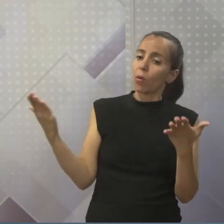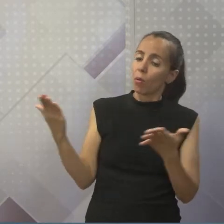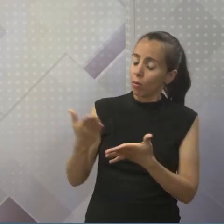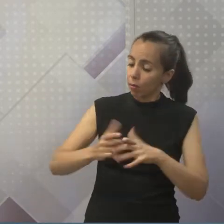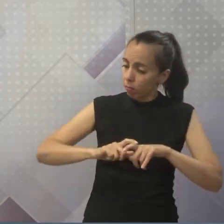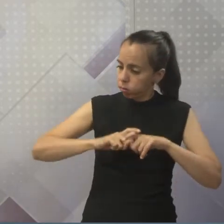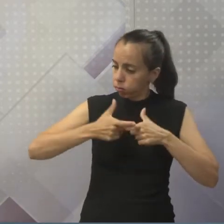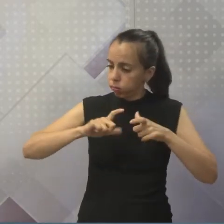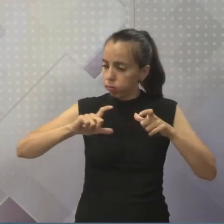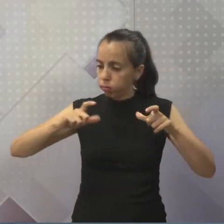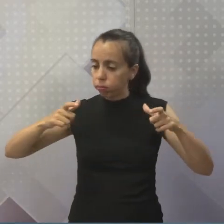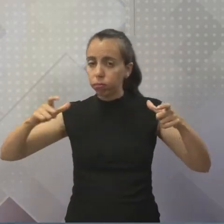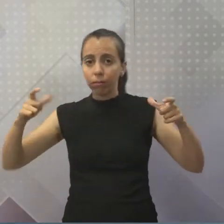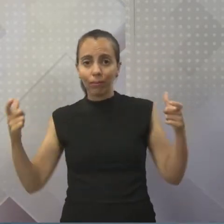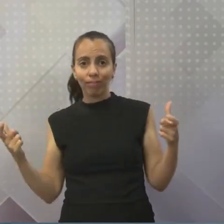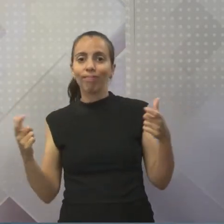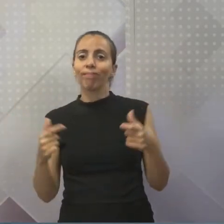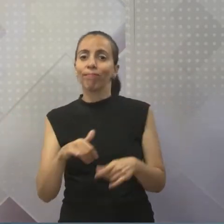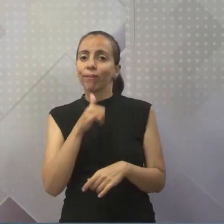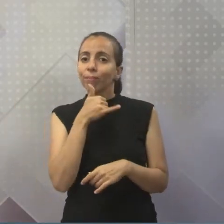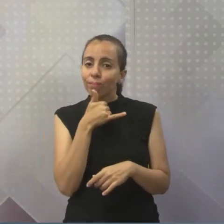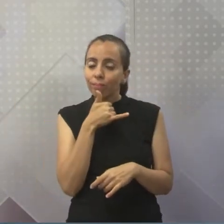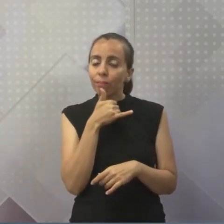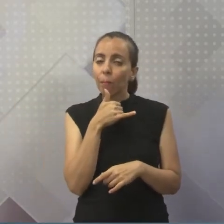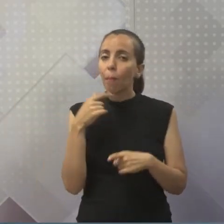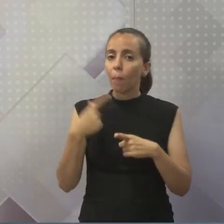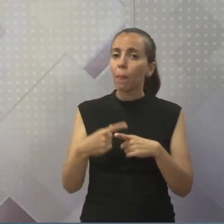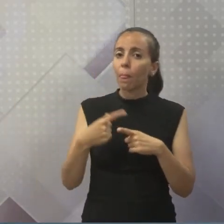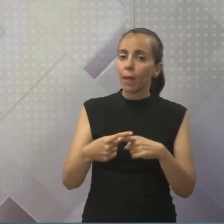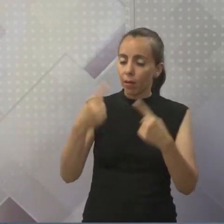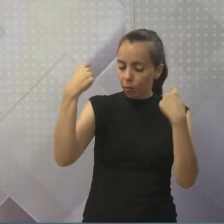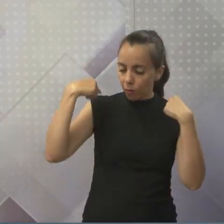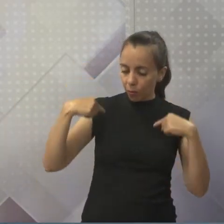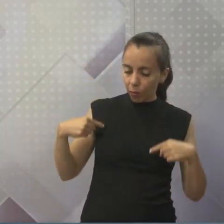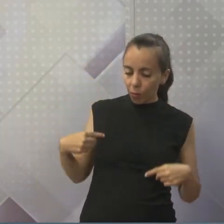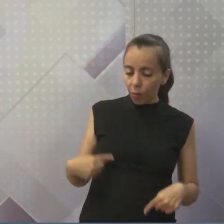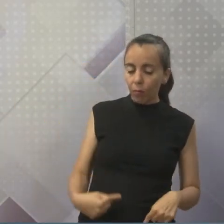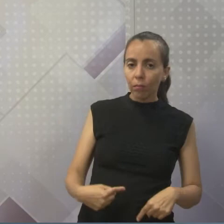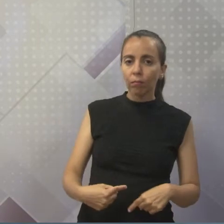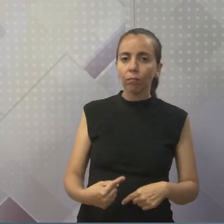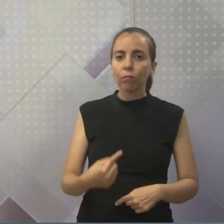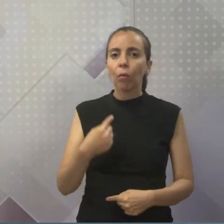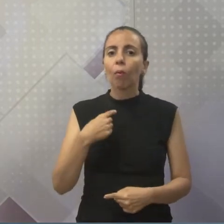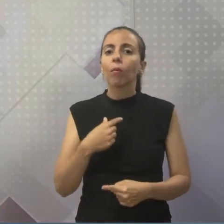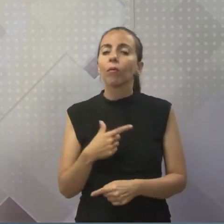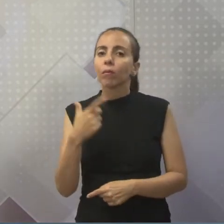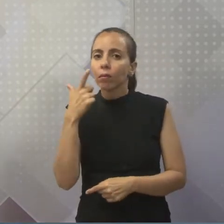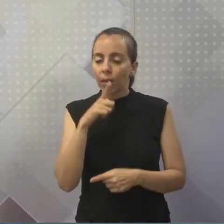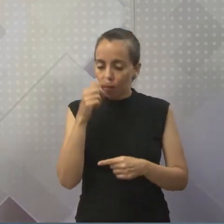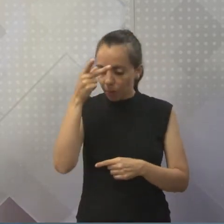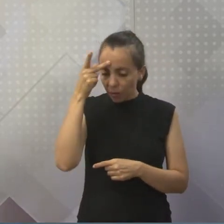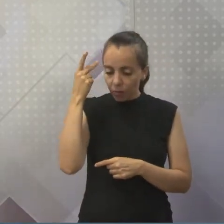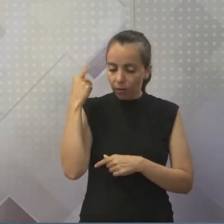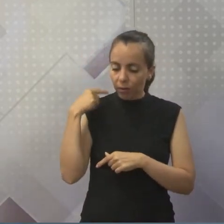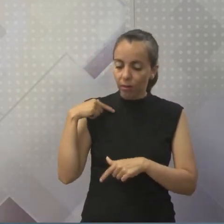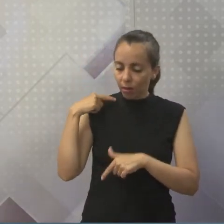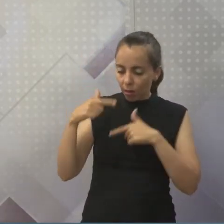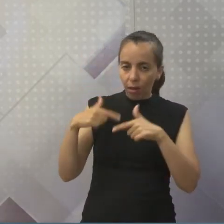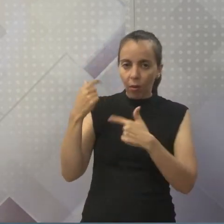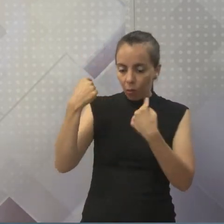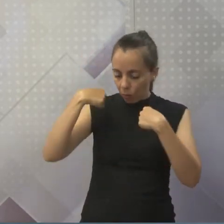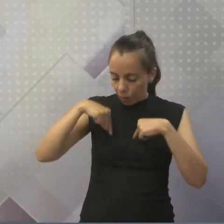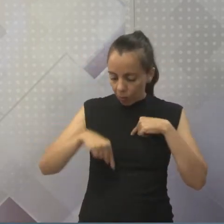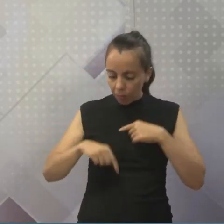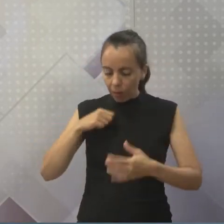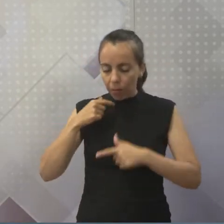pessoas, né? O funcionamento orgânico, as pessoas não conseguem gastar a energia que elas incorporam